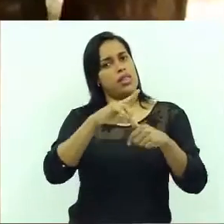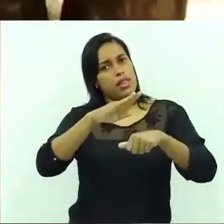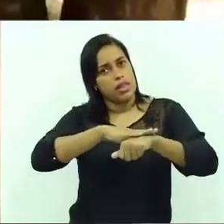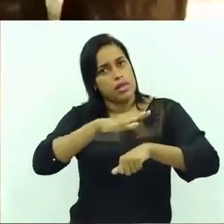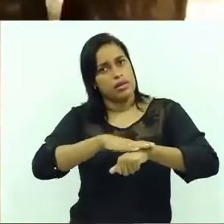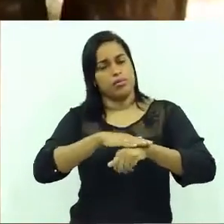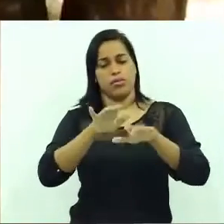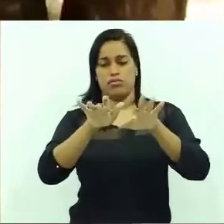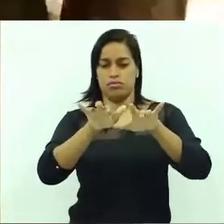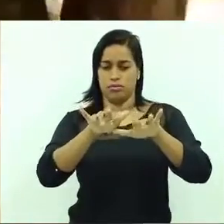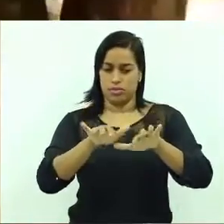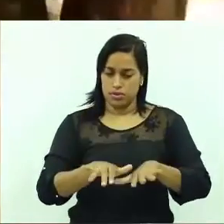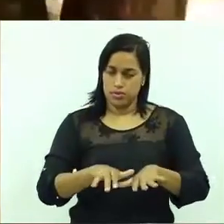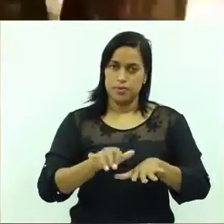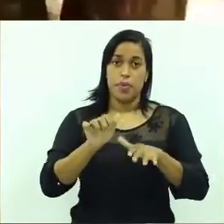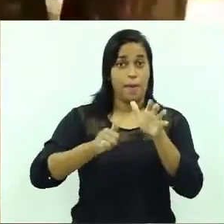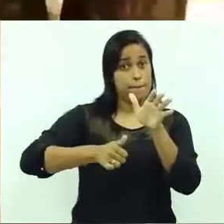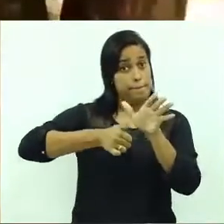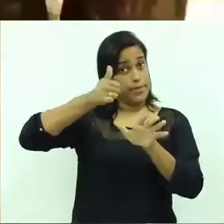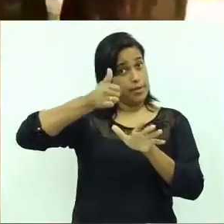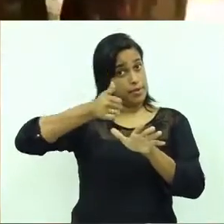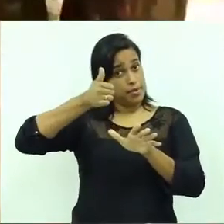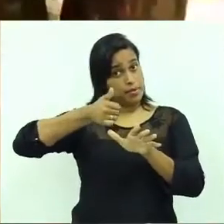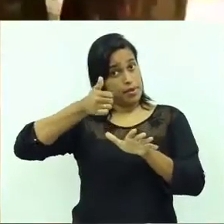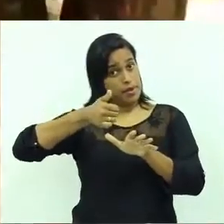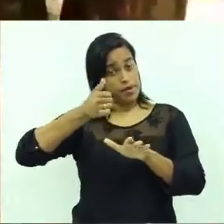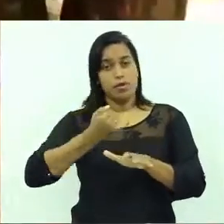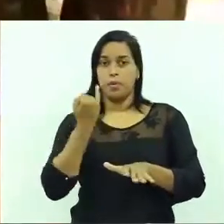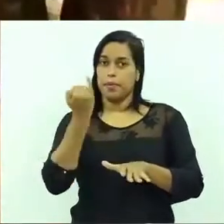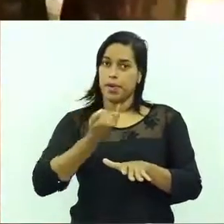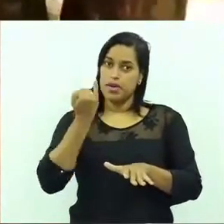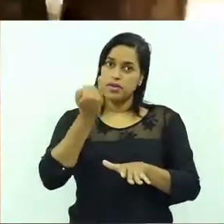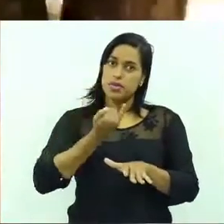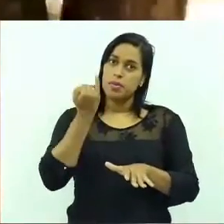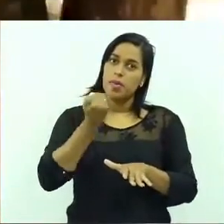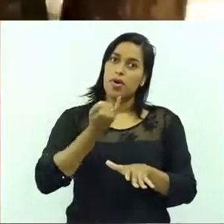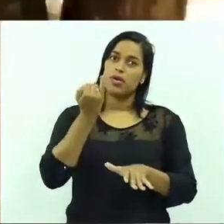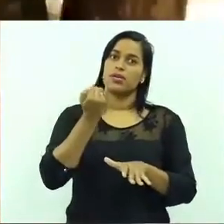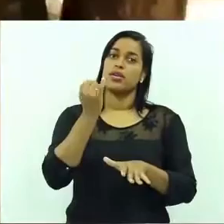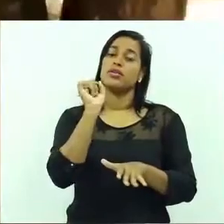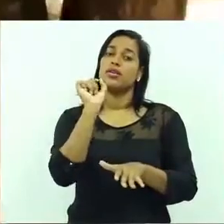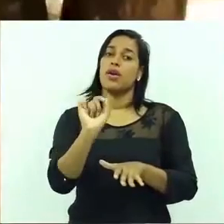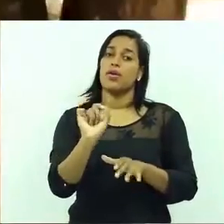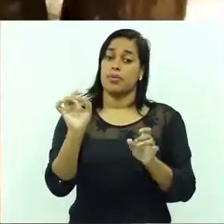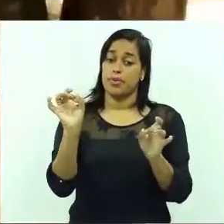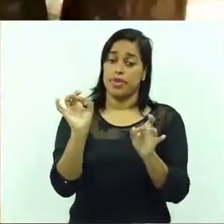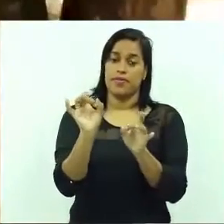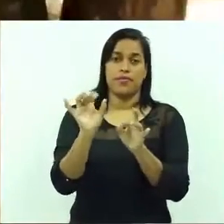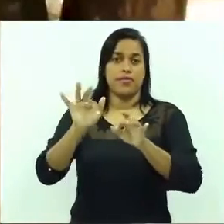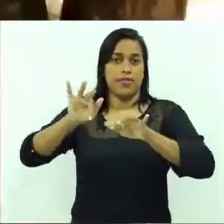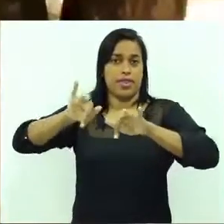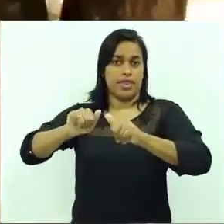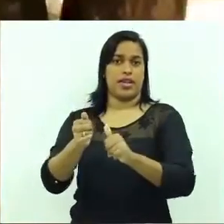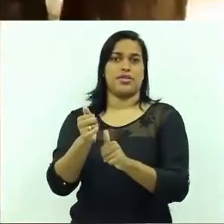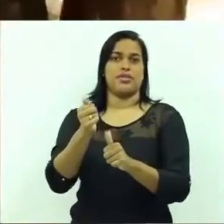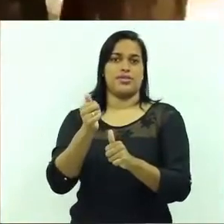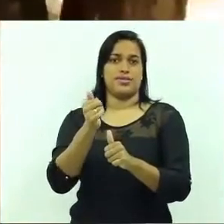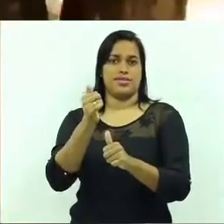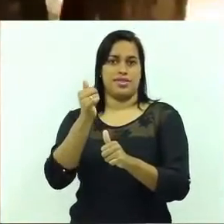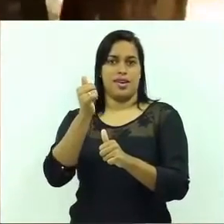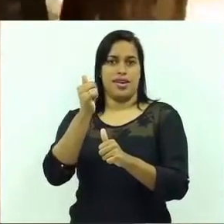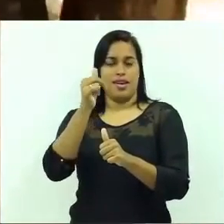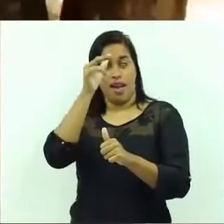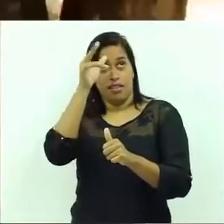plano de negócio. O primeiro deles, e o mais importante, é para dar acabamento à nossa ideia. É para que